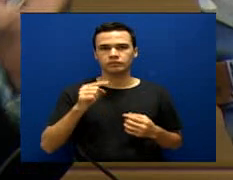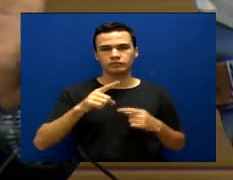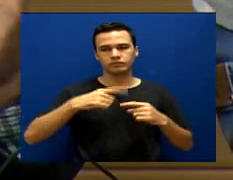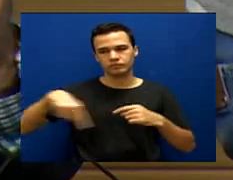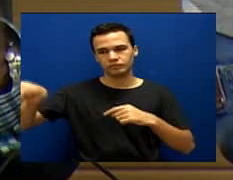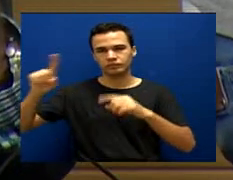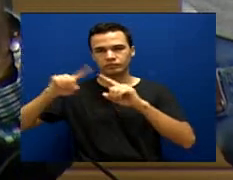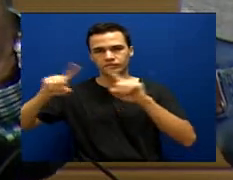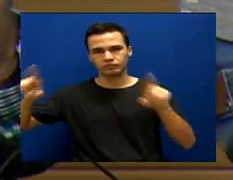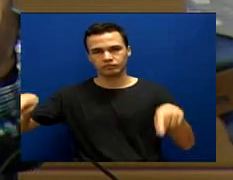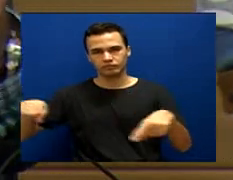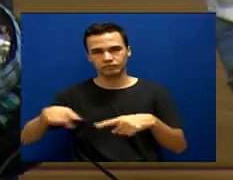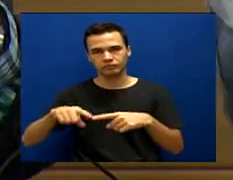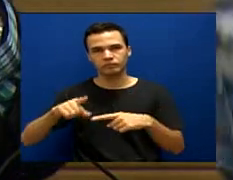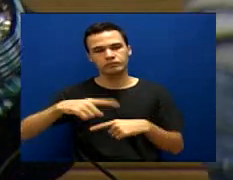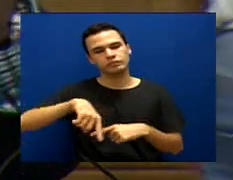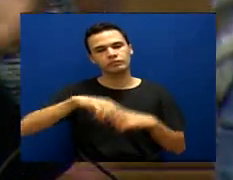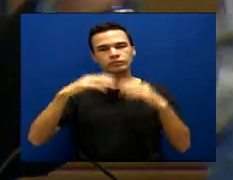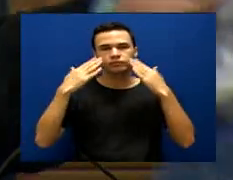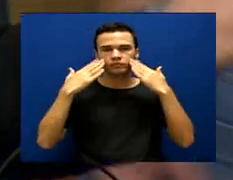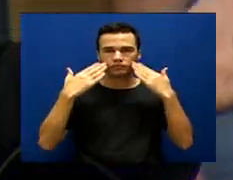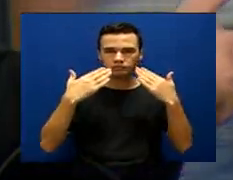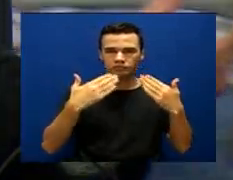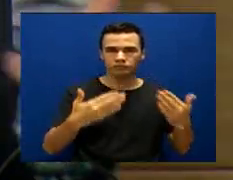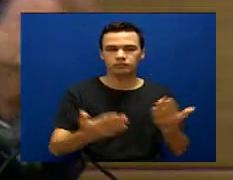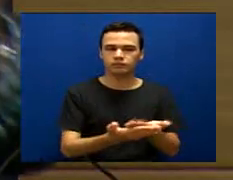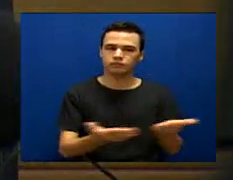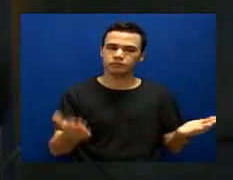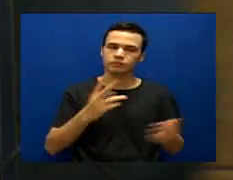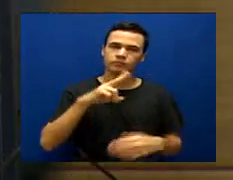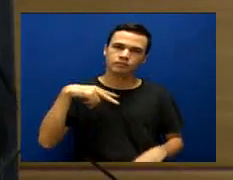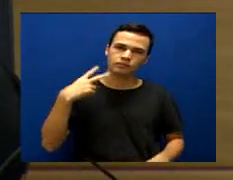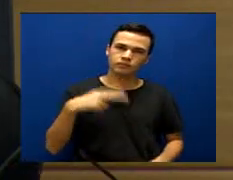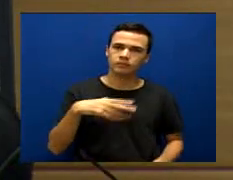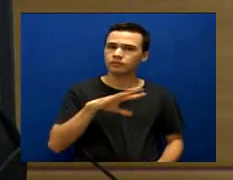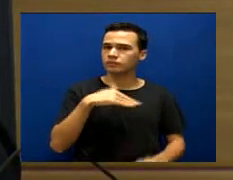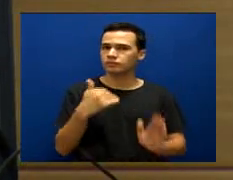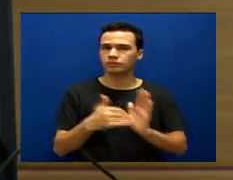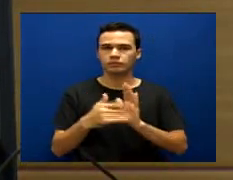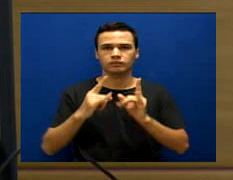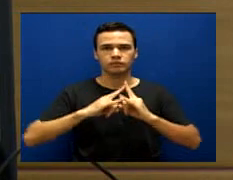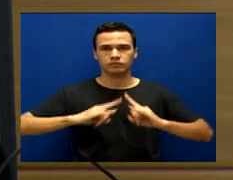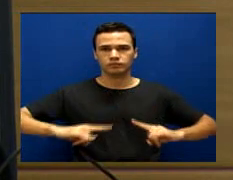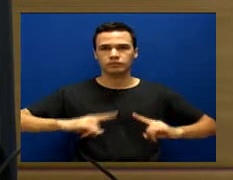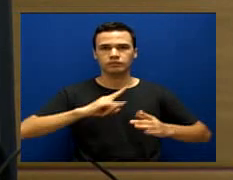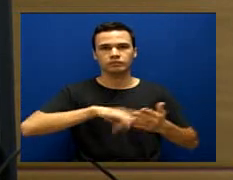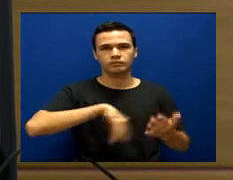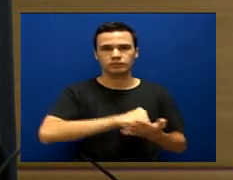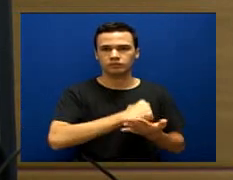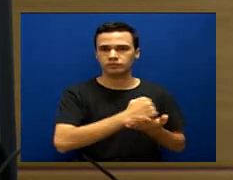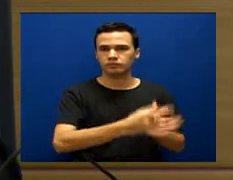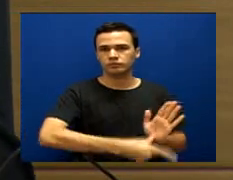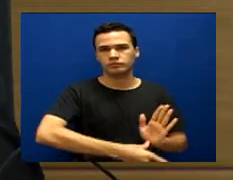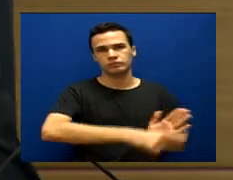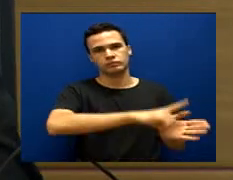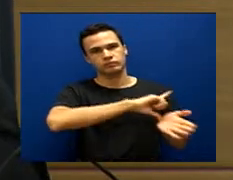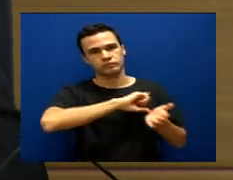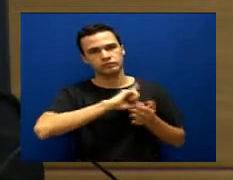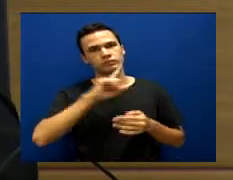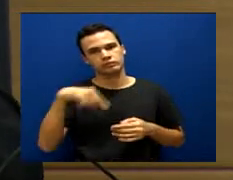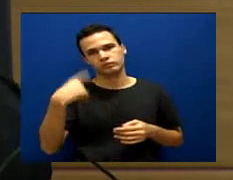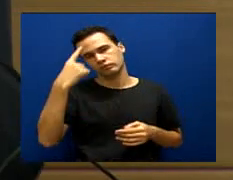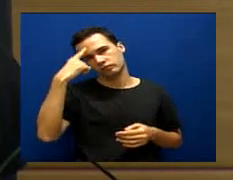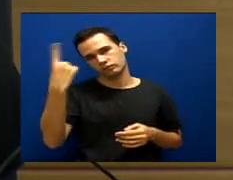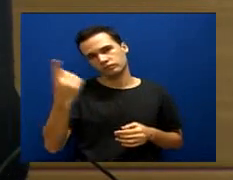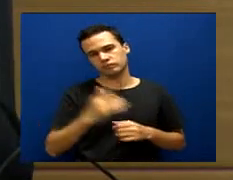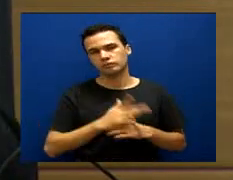sala de reuniões e apresentarmos para os vereadores e todas as instituições antes de protocolar aqui na casa. Essa que é a ideia,